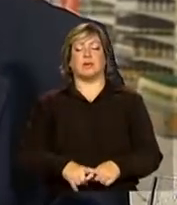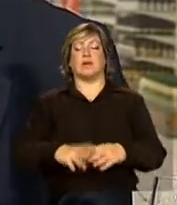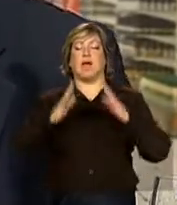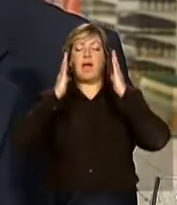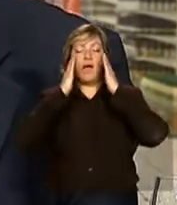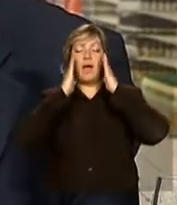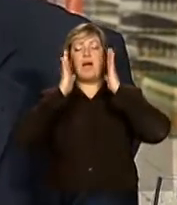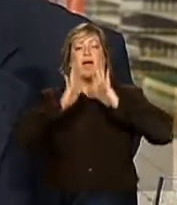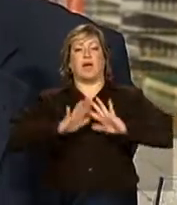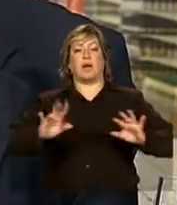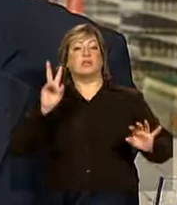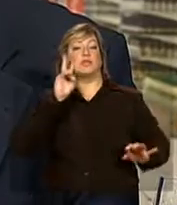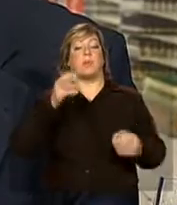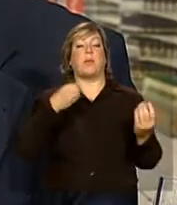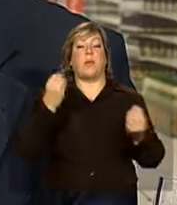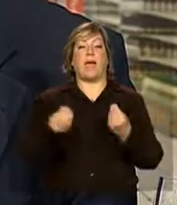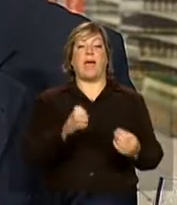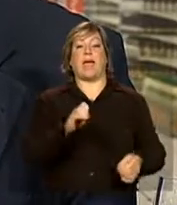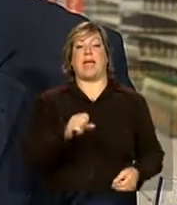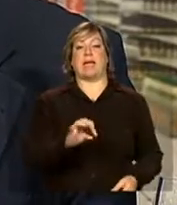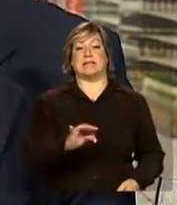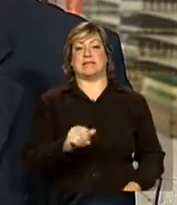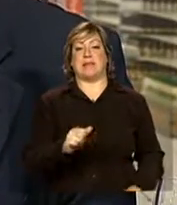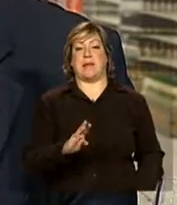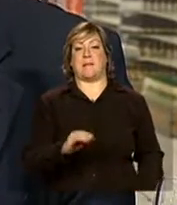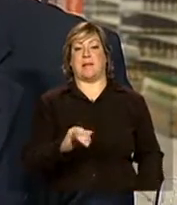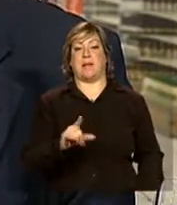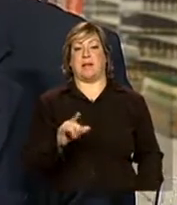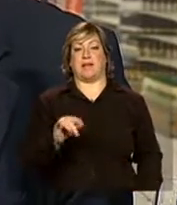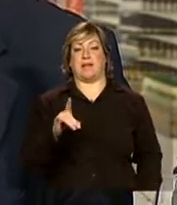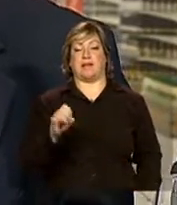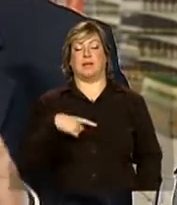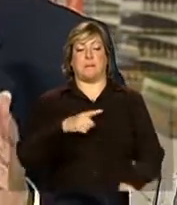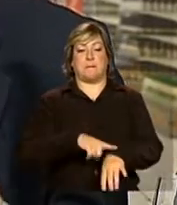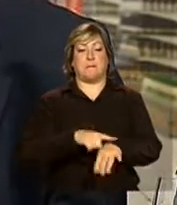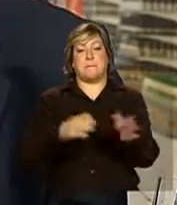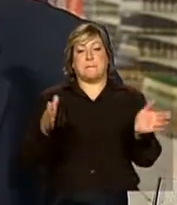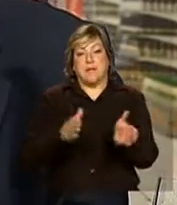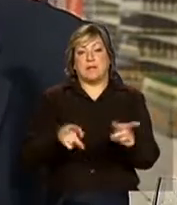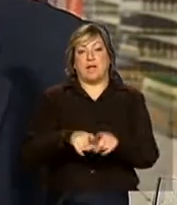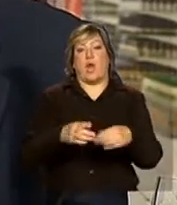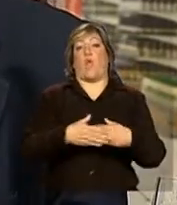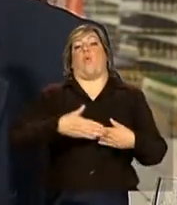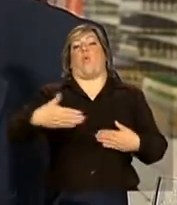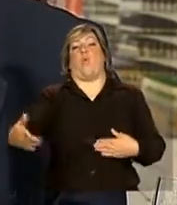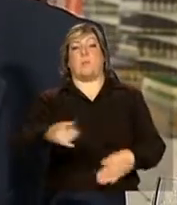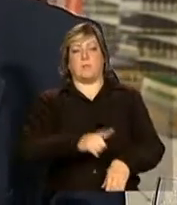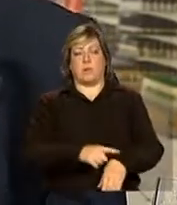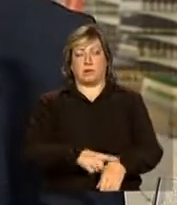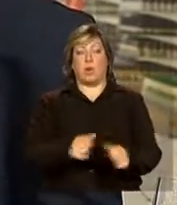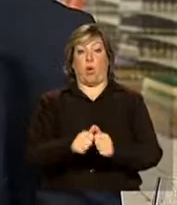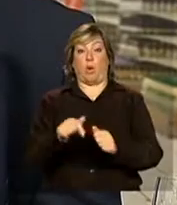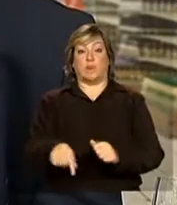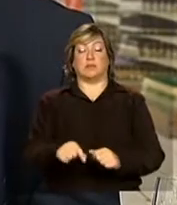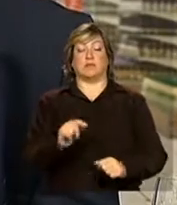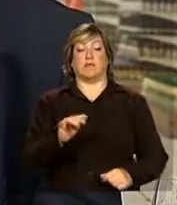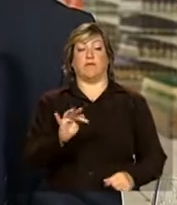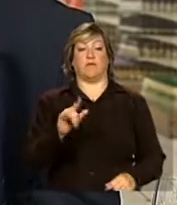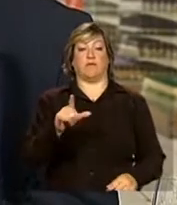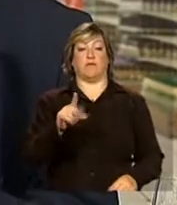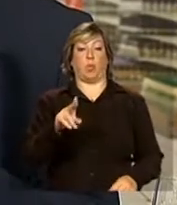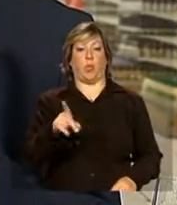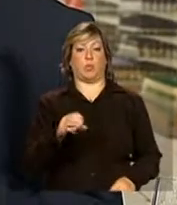tranquilizadora do ponto de vista da estabilidade do sistema no médio e longo prazo, com este fluxo de aportes e